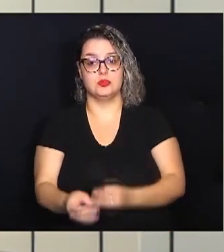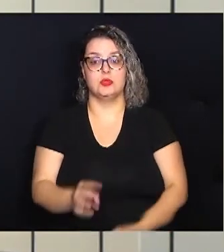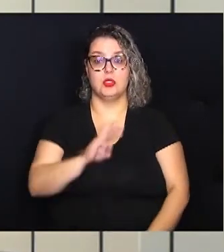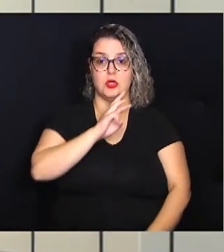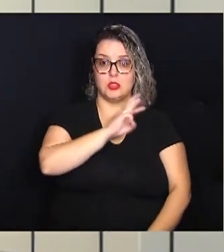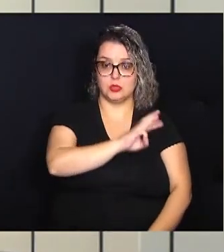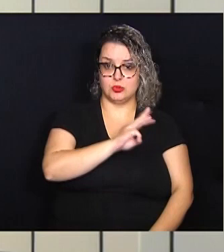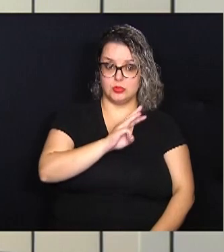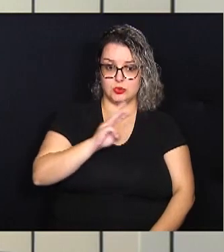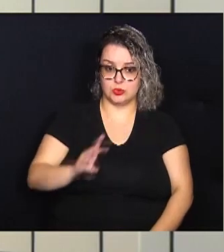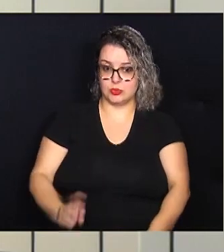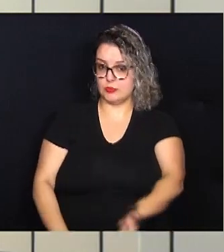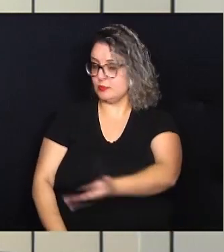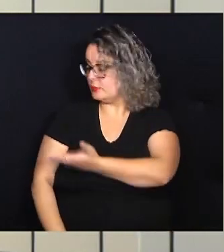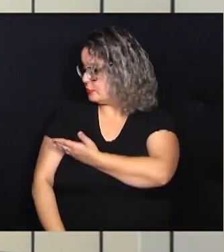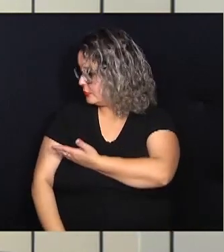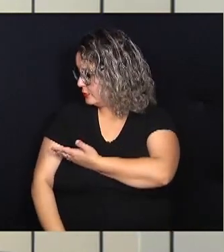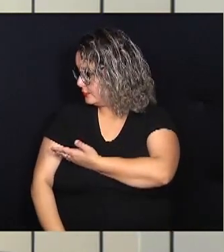site